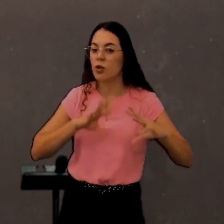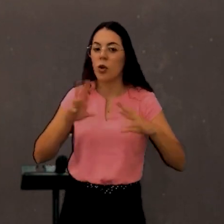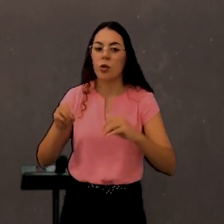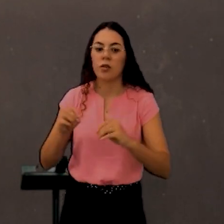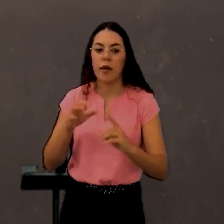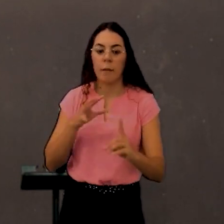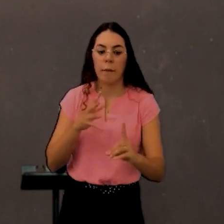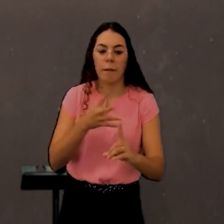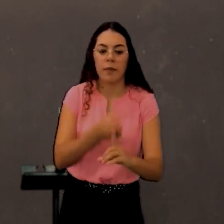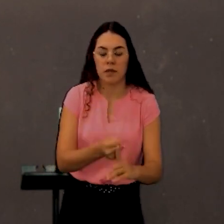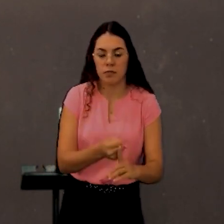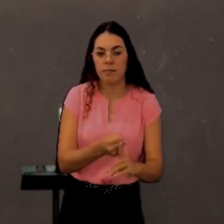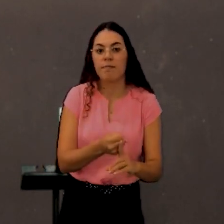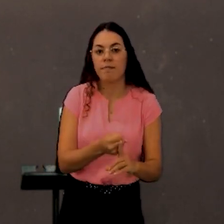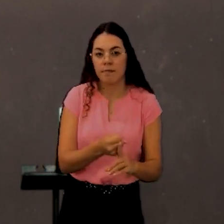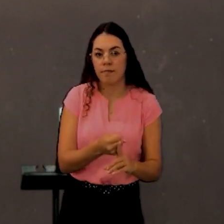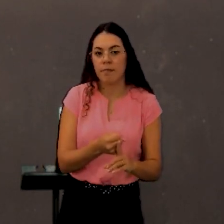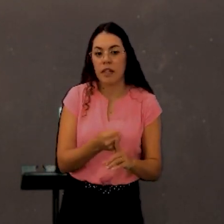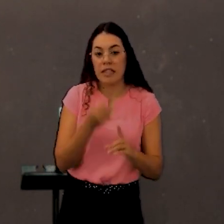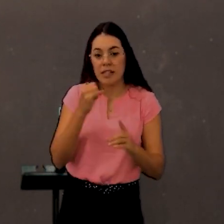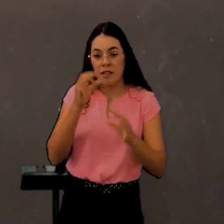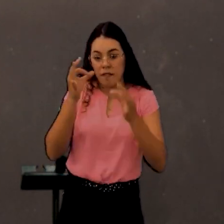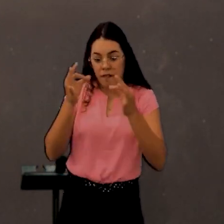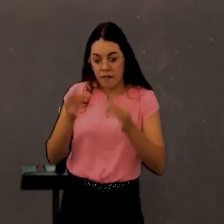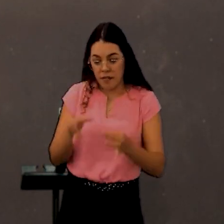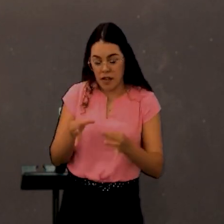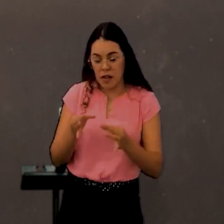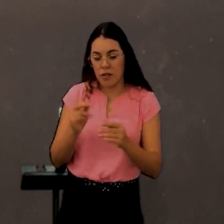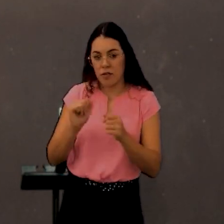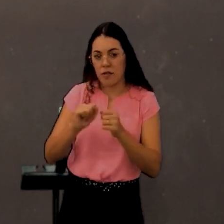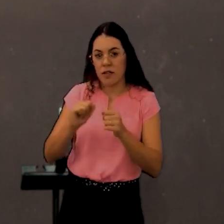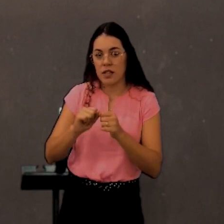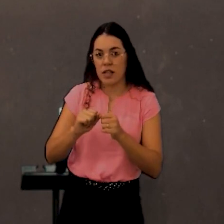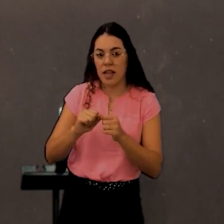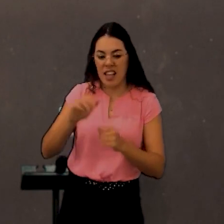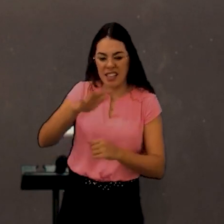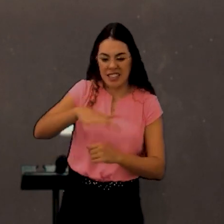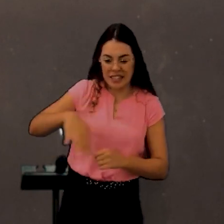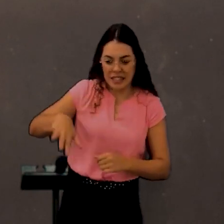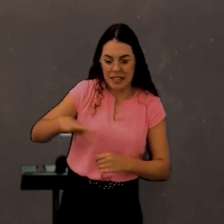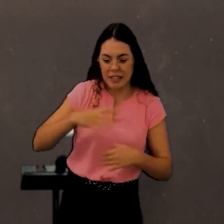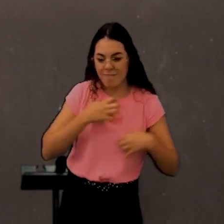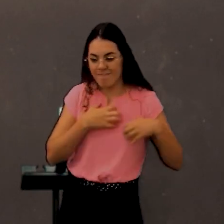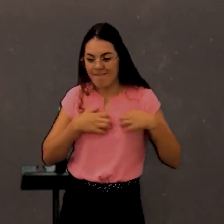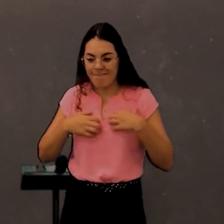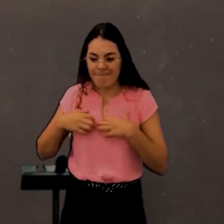perseguidos. Quando fazemos o que é correto, irmãos, nós incomodamos os que estão errados.